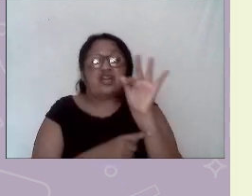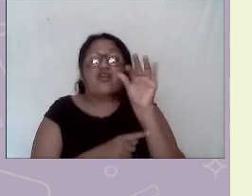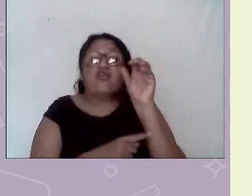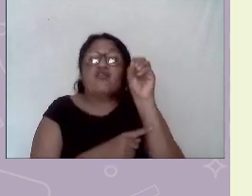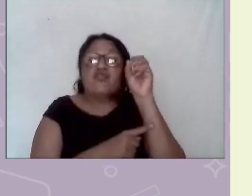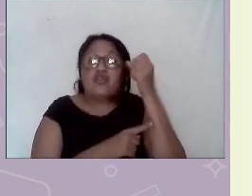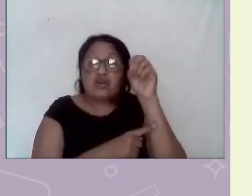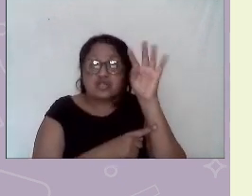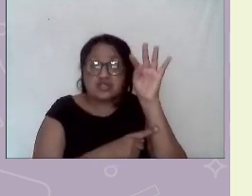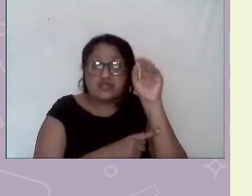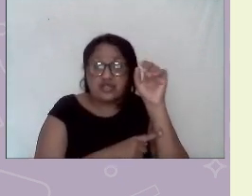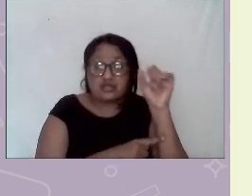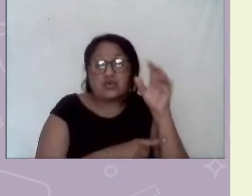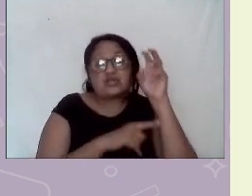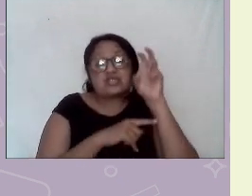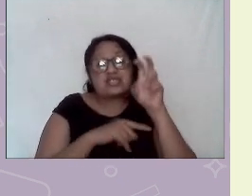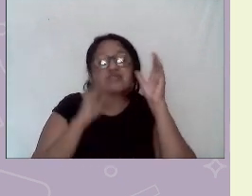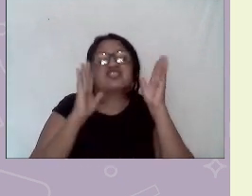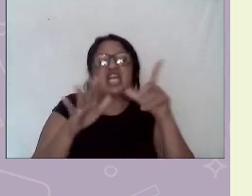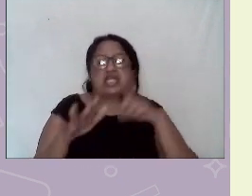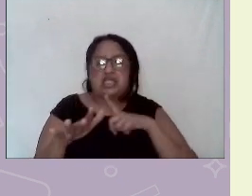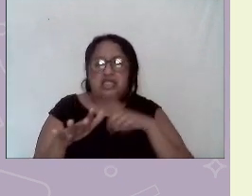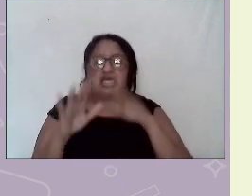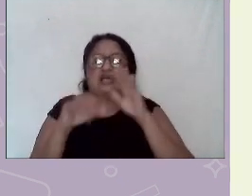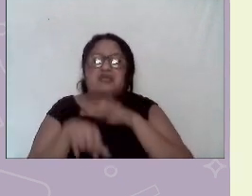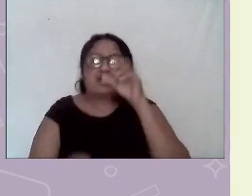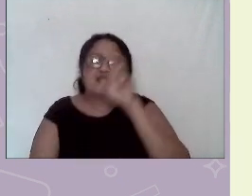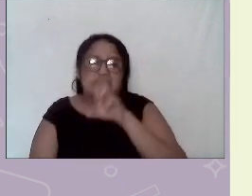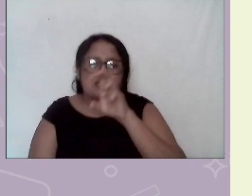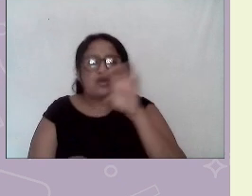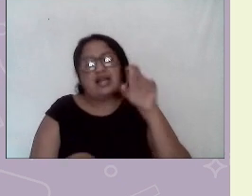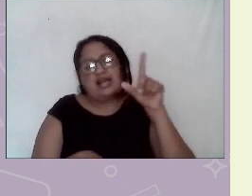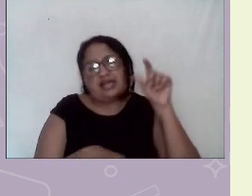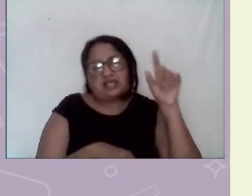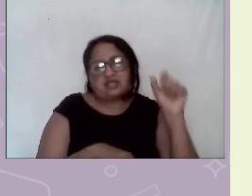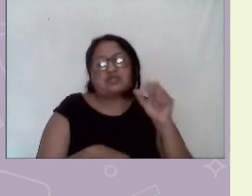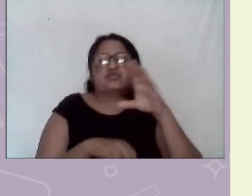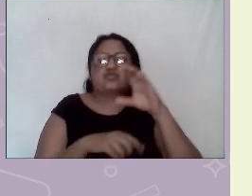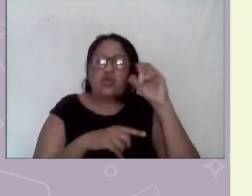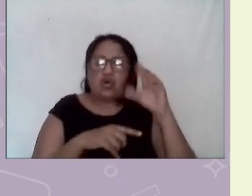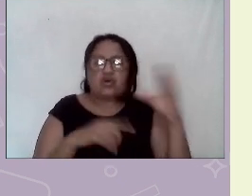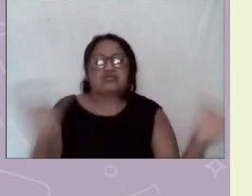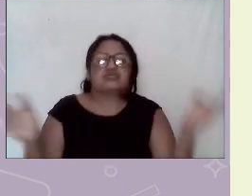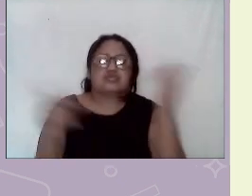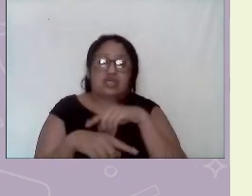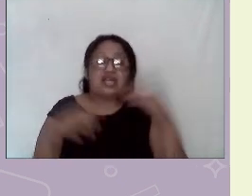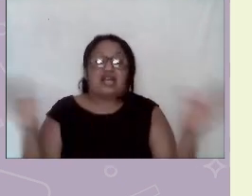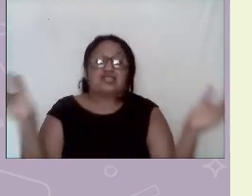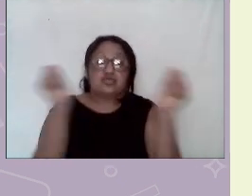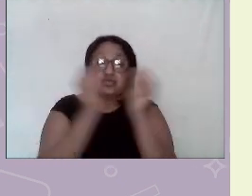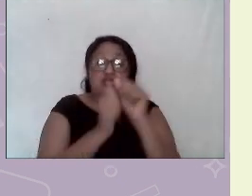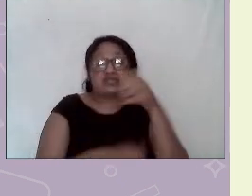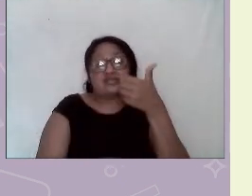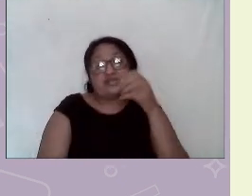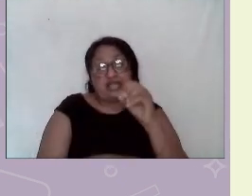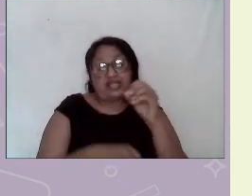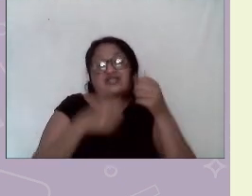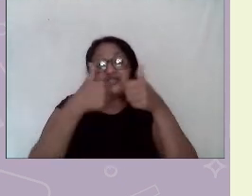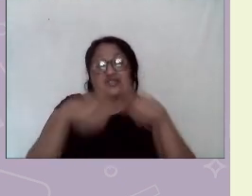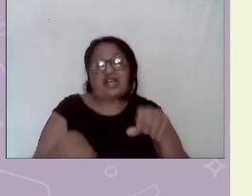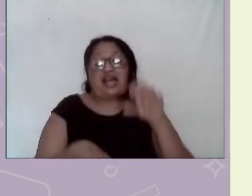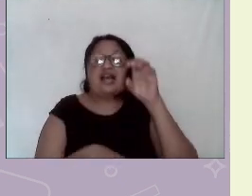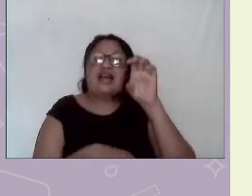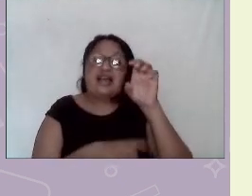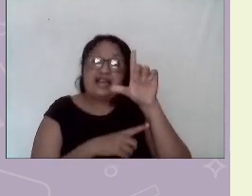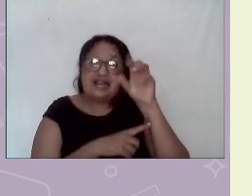5 que ele já tinha e com mais 5 elétrons do cloro ou seja ele vai ficar com 10 elétrons na sua última